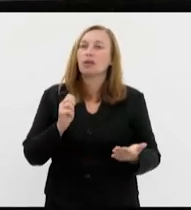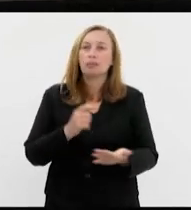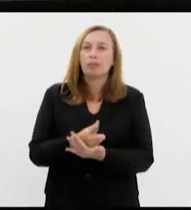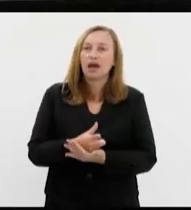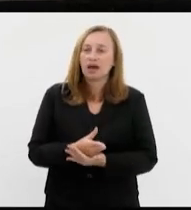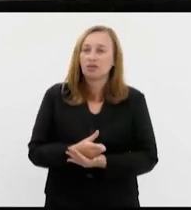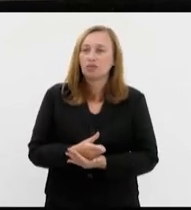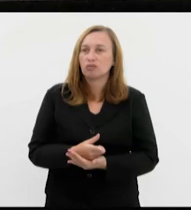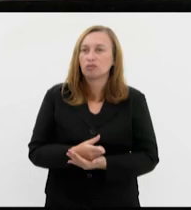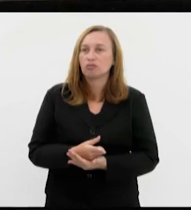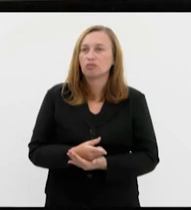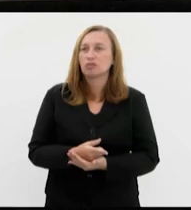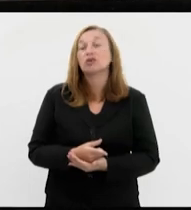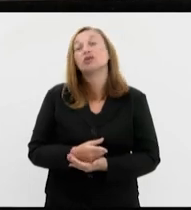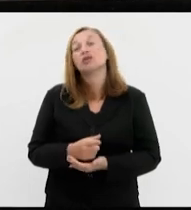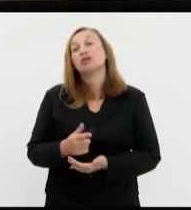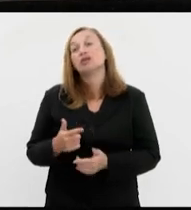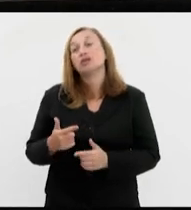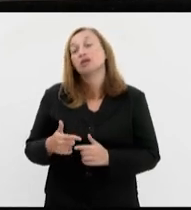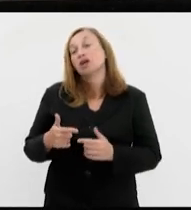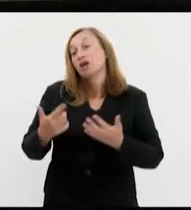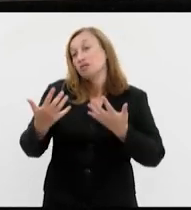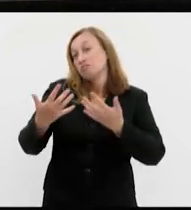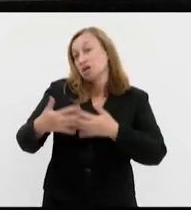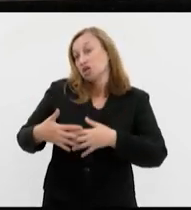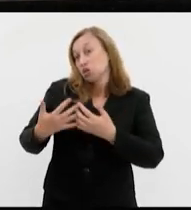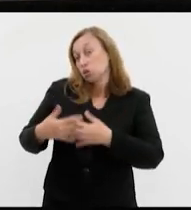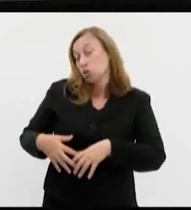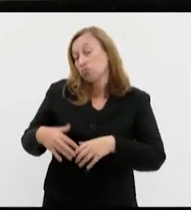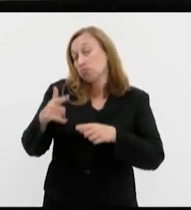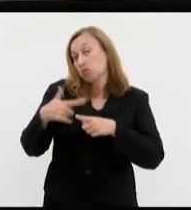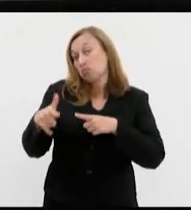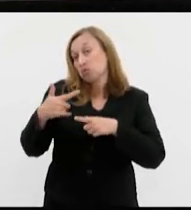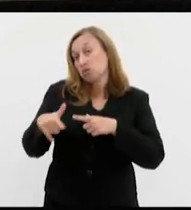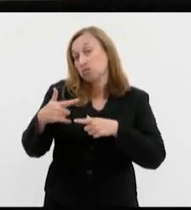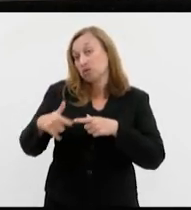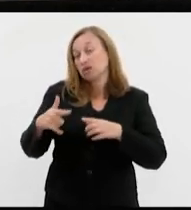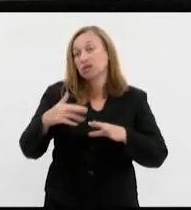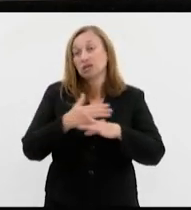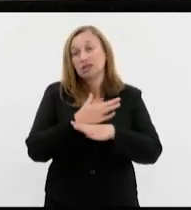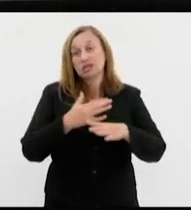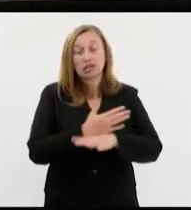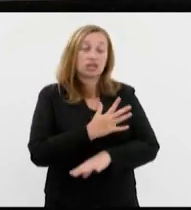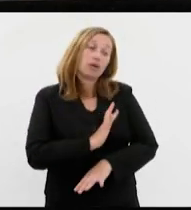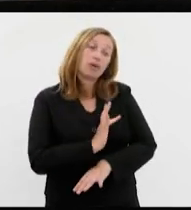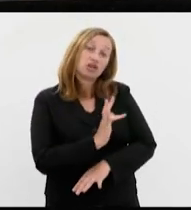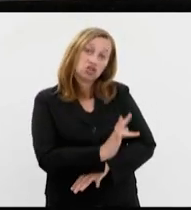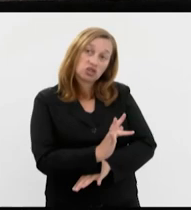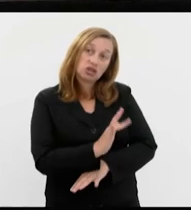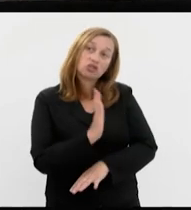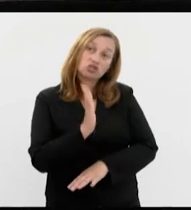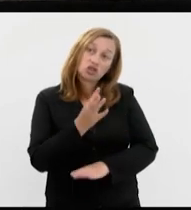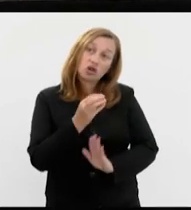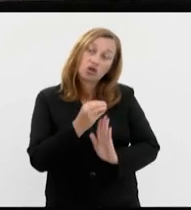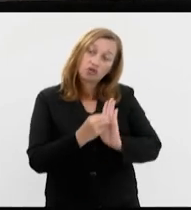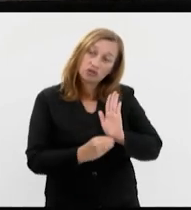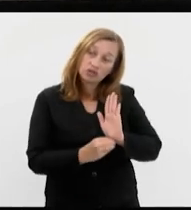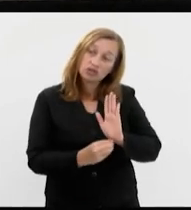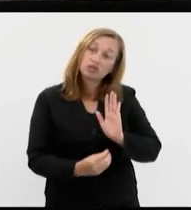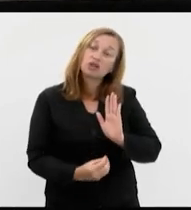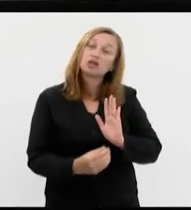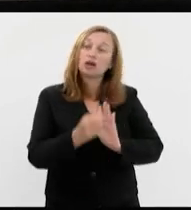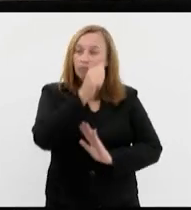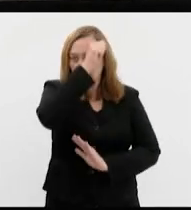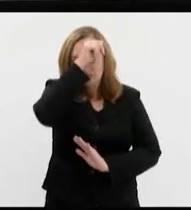essa população, que é um problema, inclusive, de Petrópolis, que é um problema das cidades da Baixada, que nós, inclusive, oficiamos as prefeituras